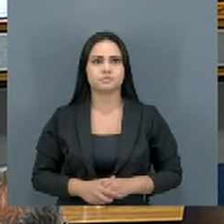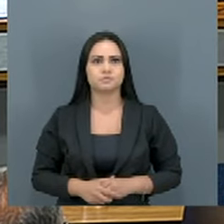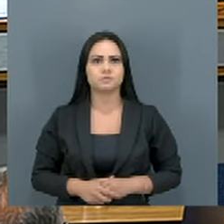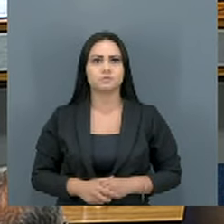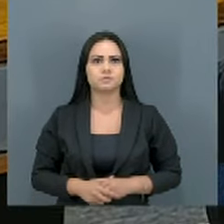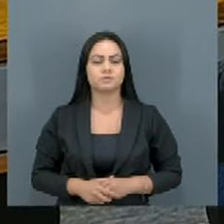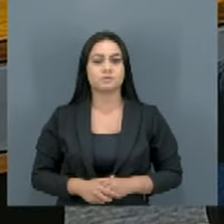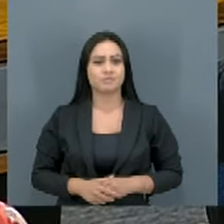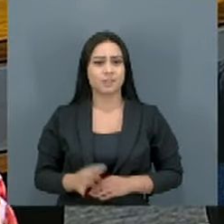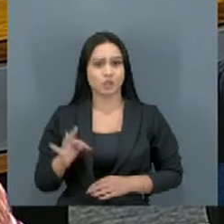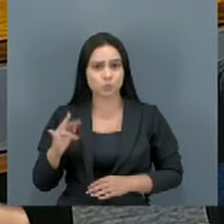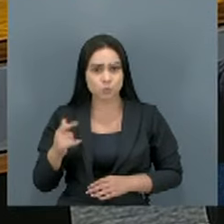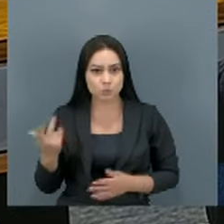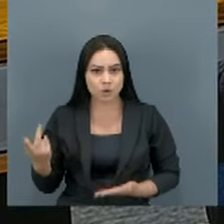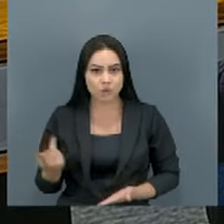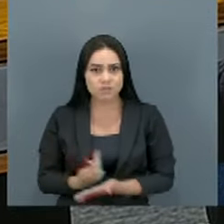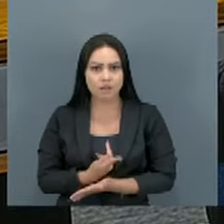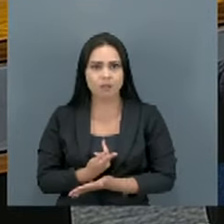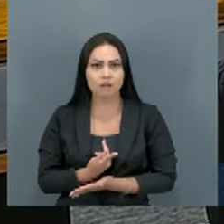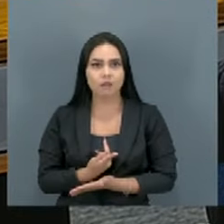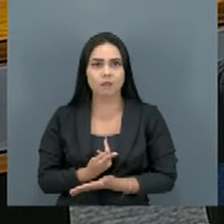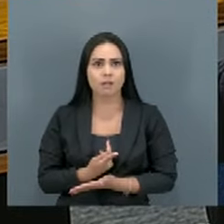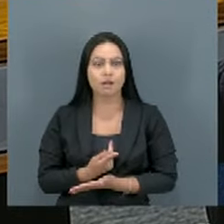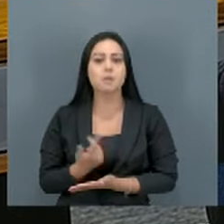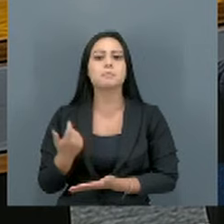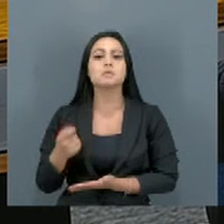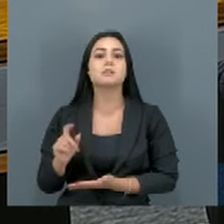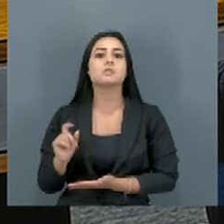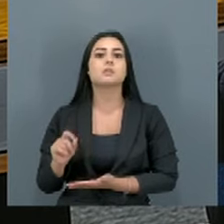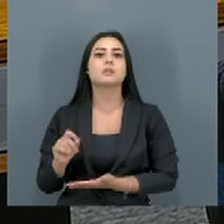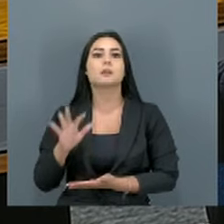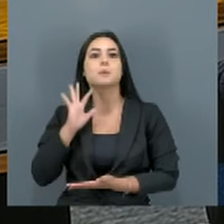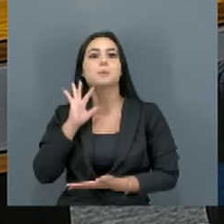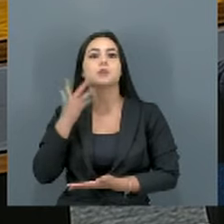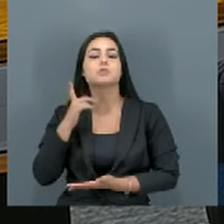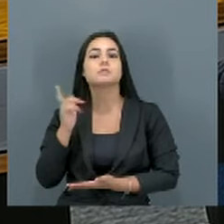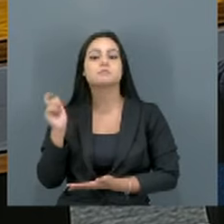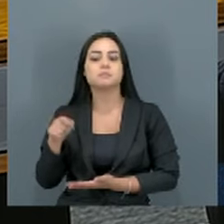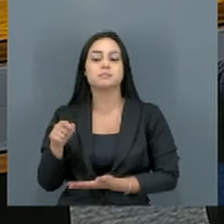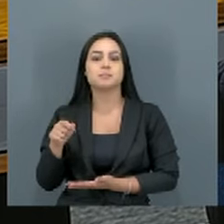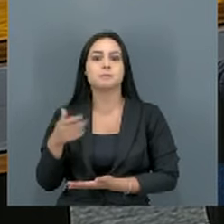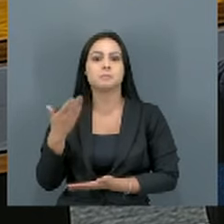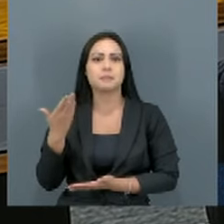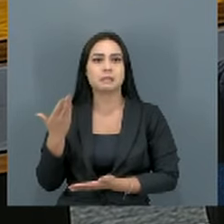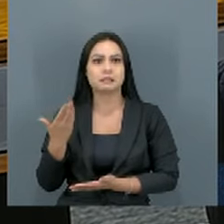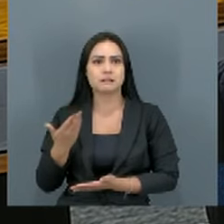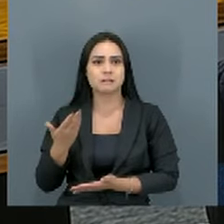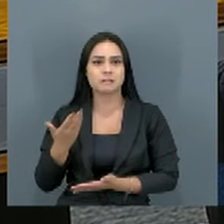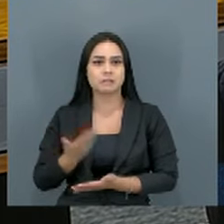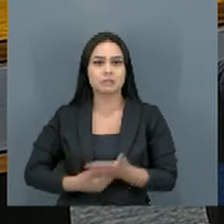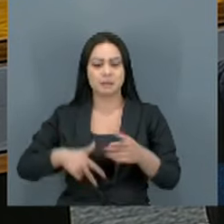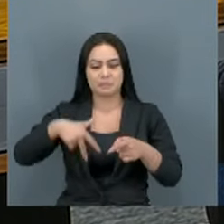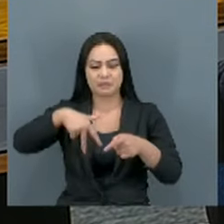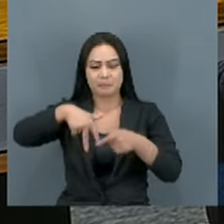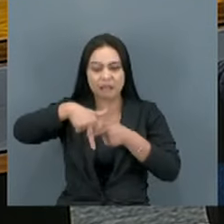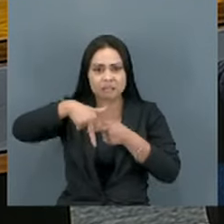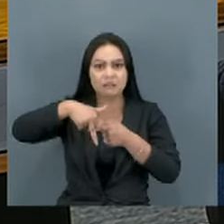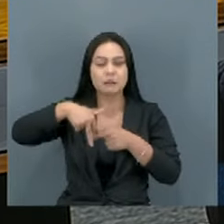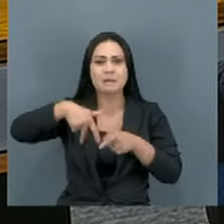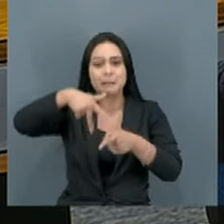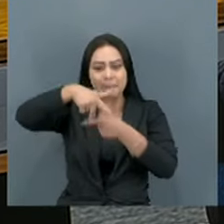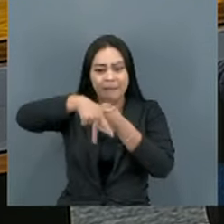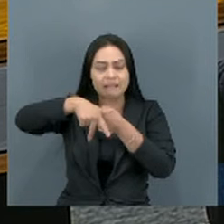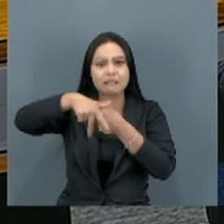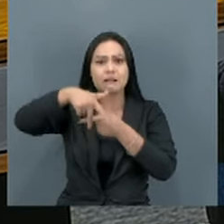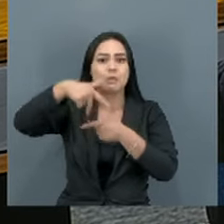Para tudo isso acontecer, o senhor precisa estar submetido a essa condição de perder perna porque não tem tratamento médico, de não ter